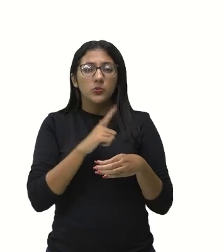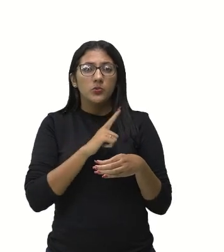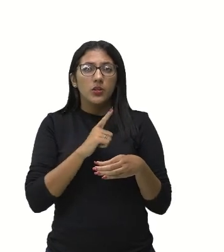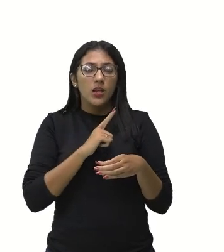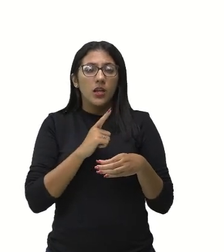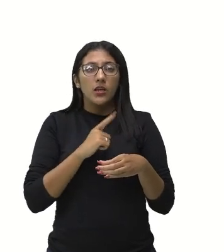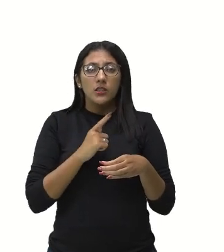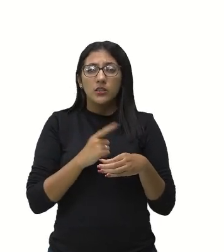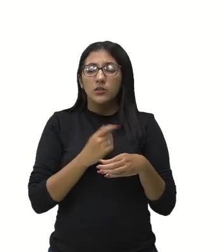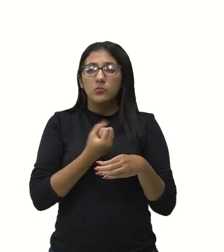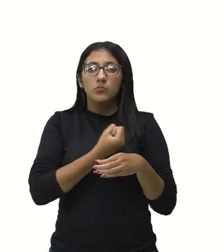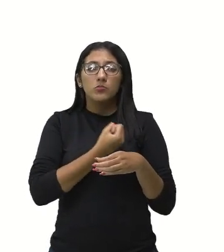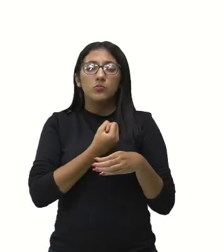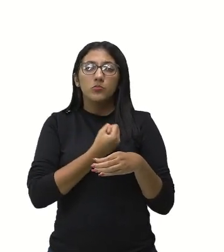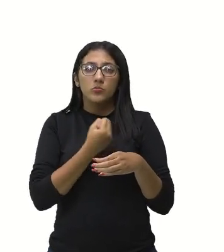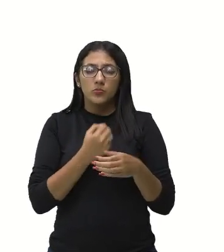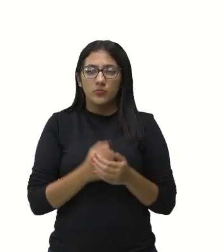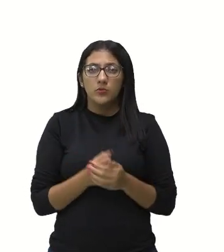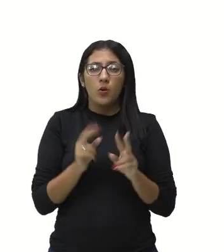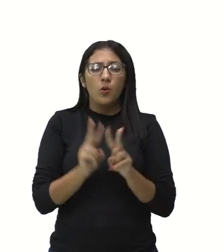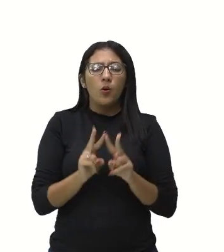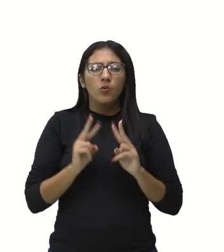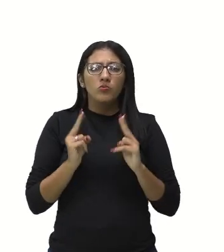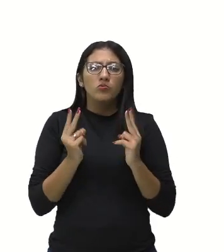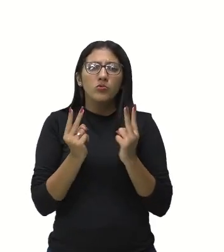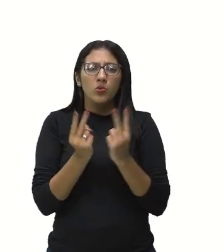ele tem um volume